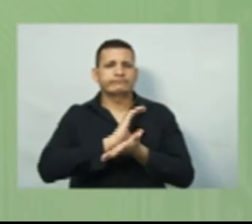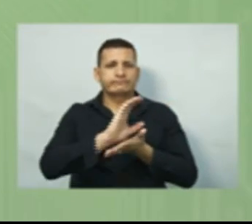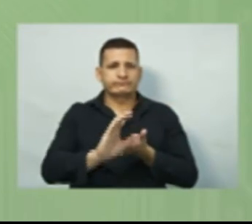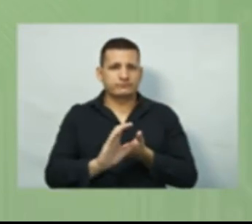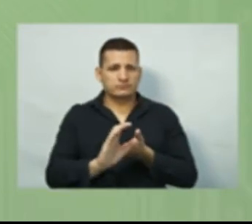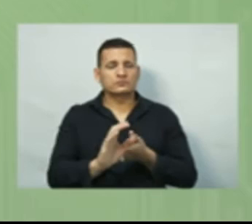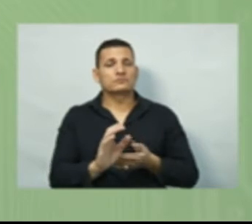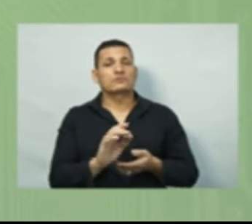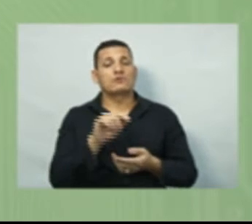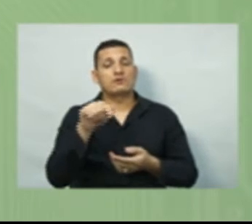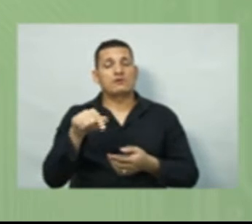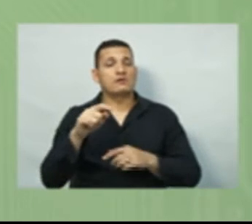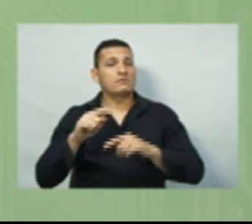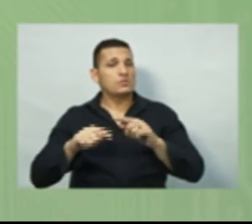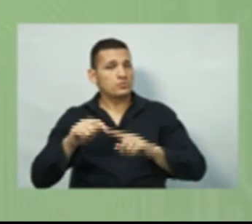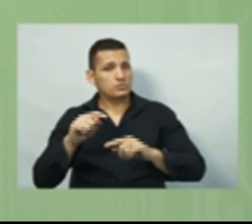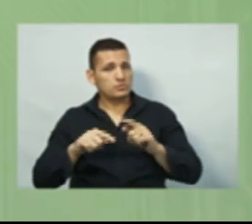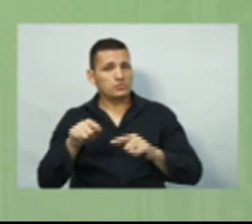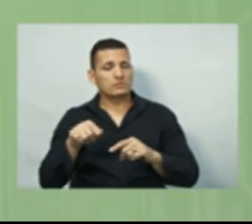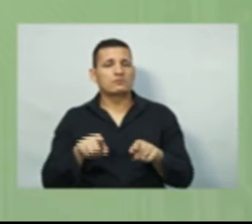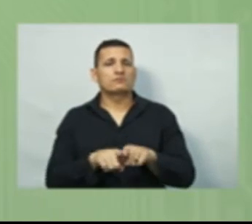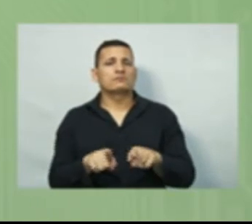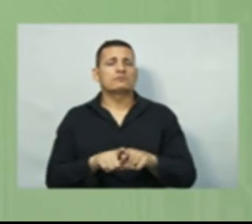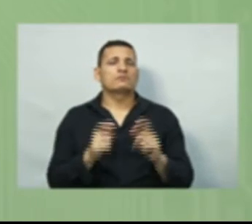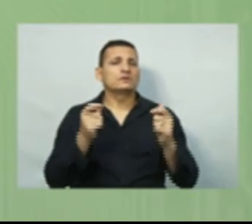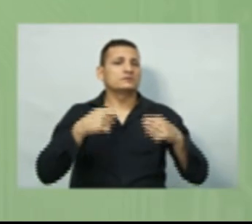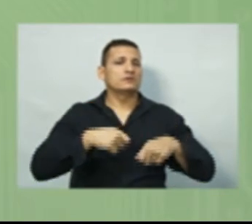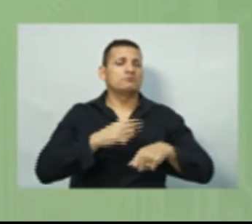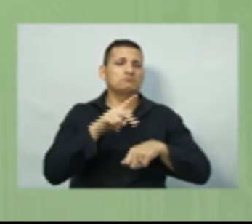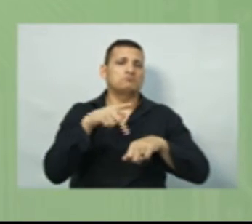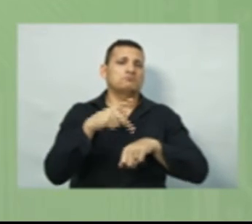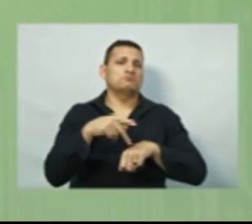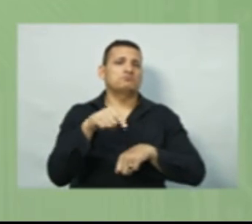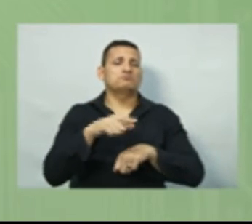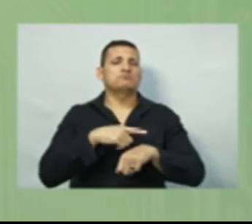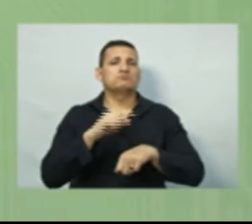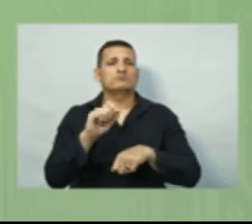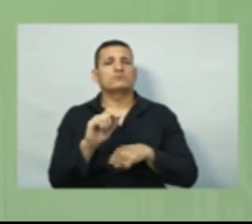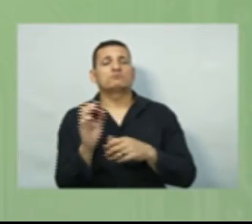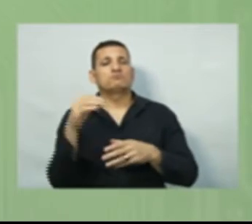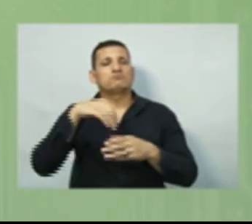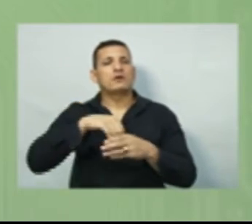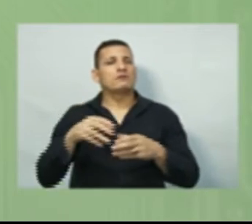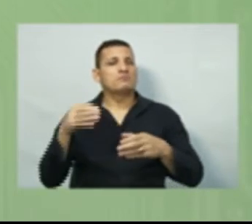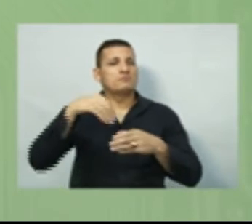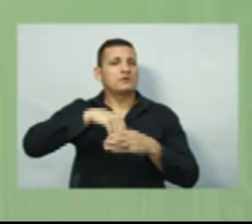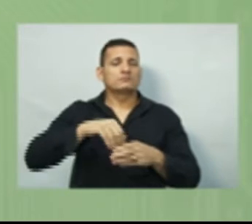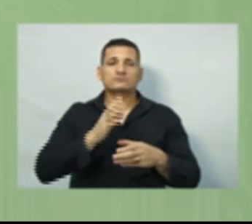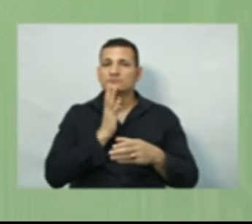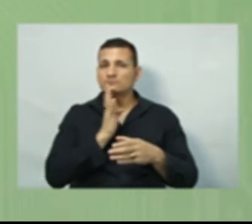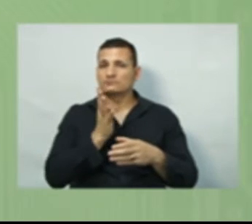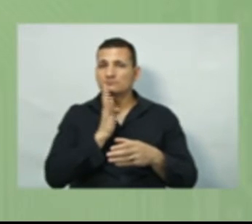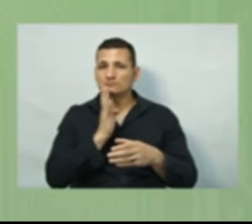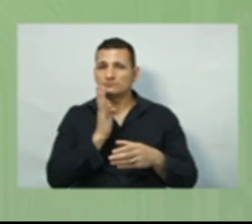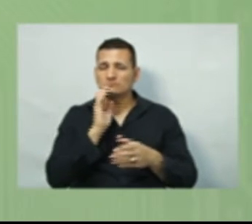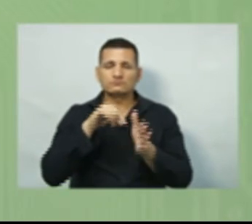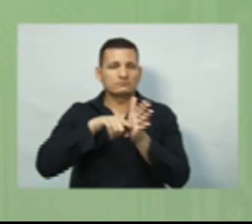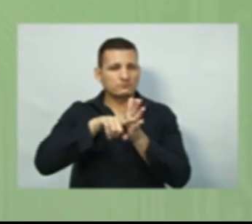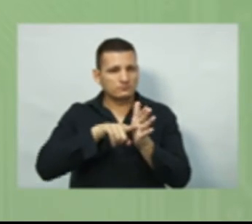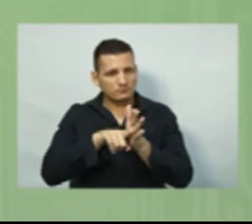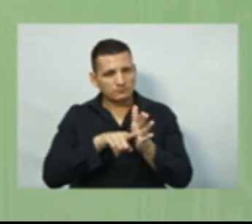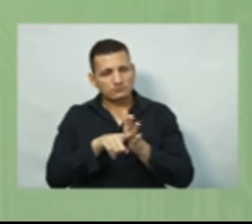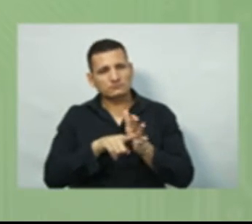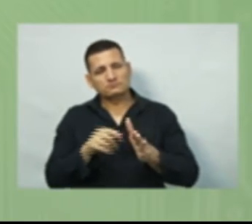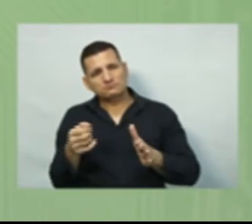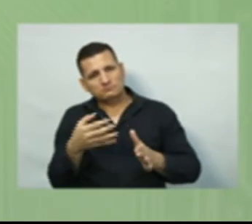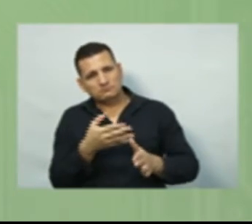ao produto nacional e a questão da capacidade que o país tem de incorporar conhecimento, incorporar pesquisas,